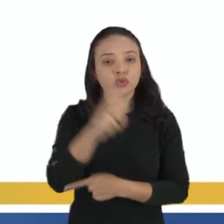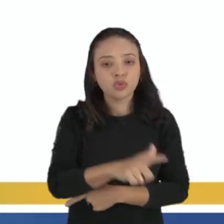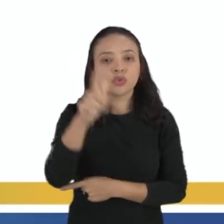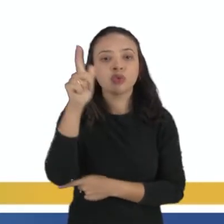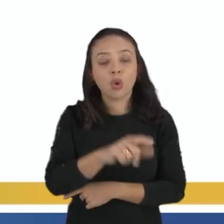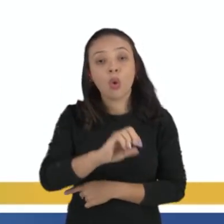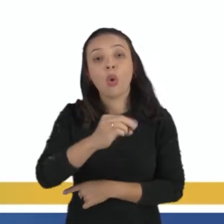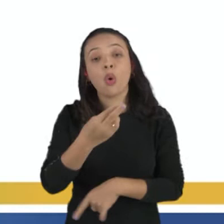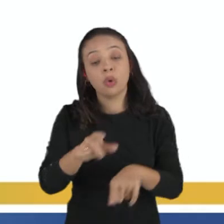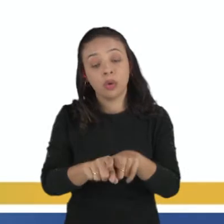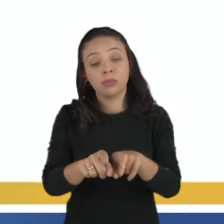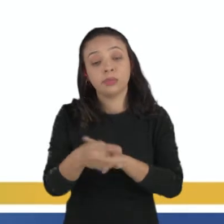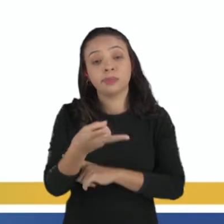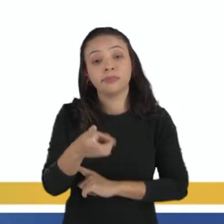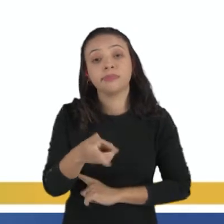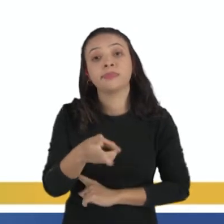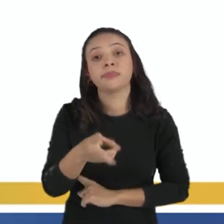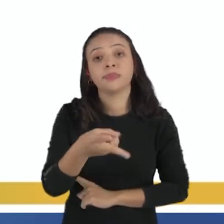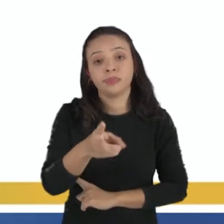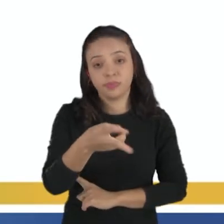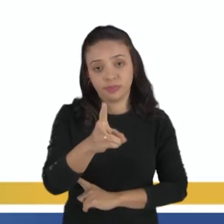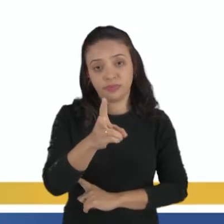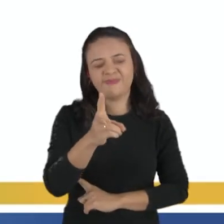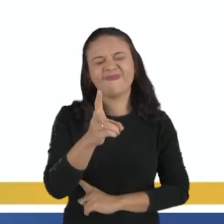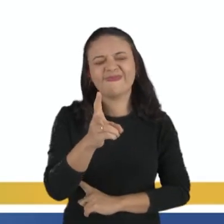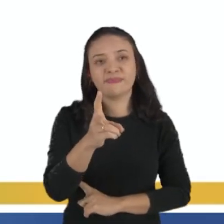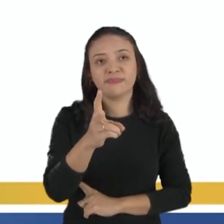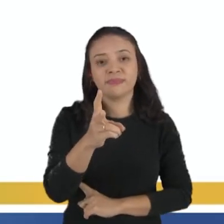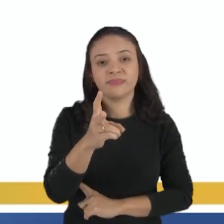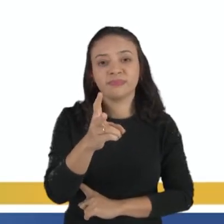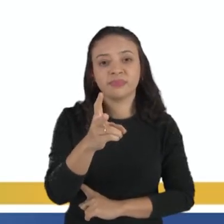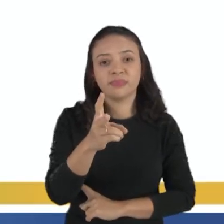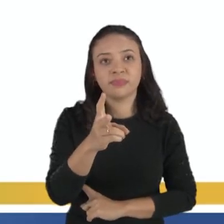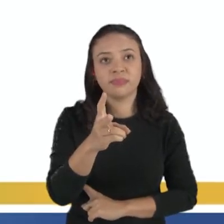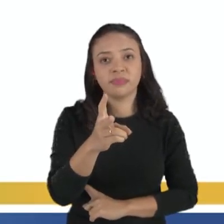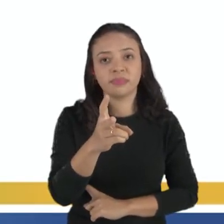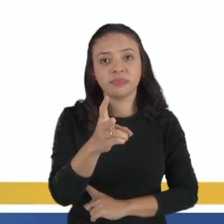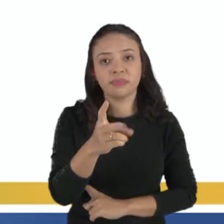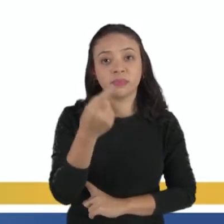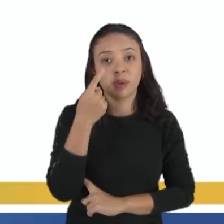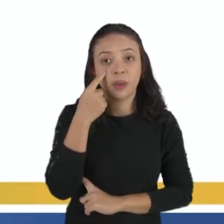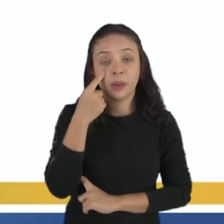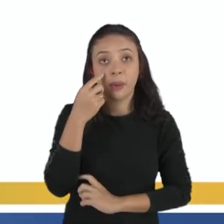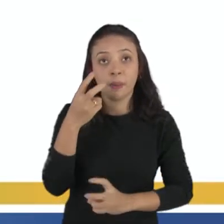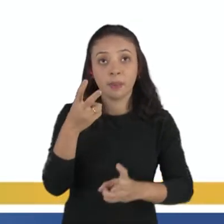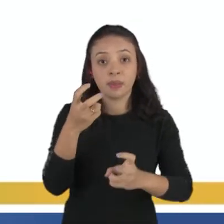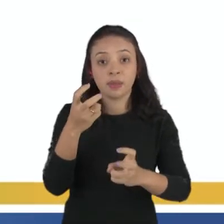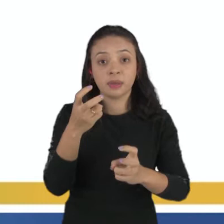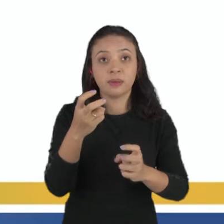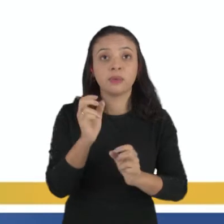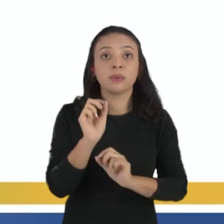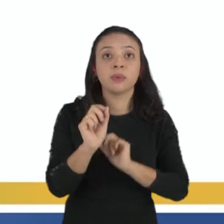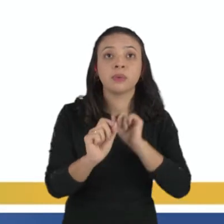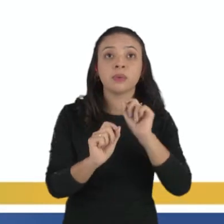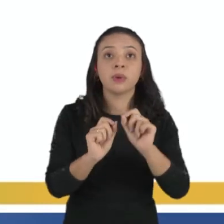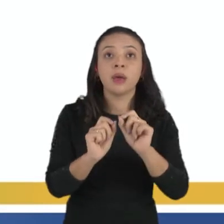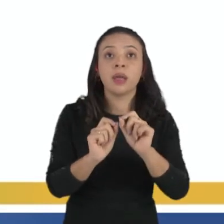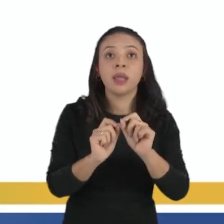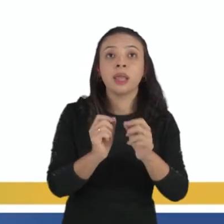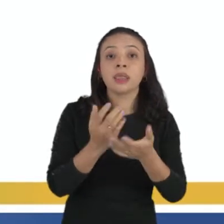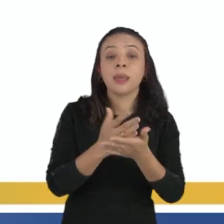se prolongou, que ele durou. Pretérito imperfeito. Vocês observem a terminação,